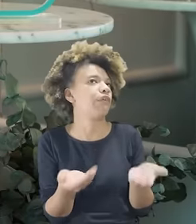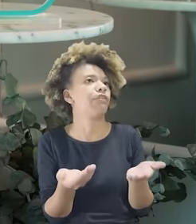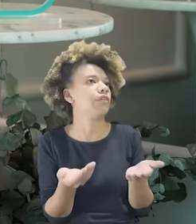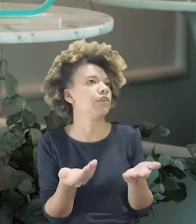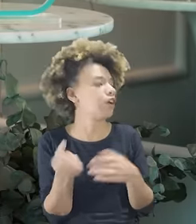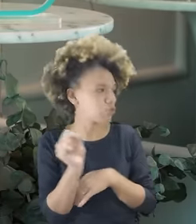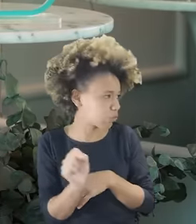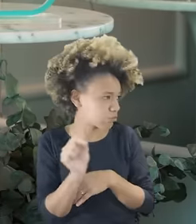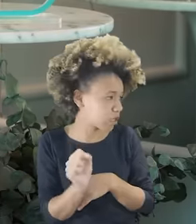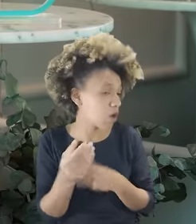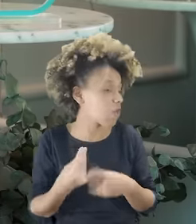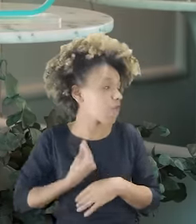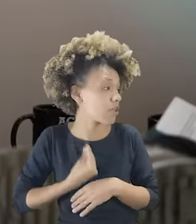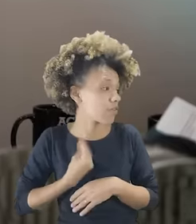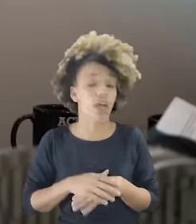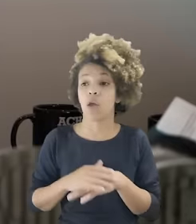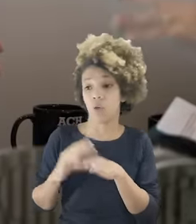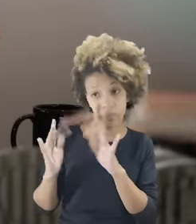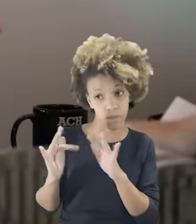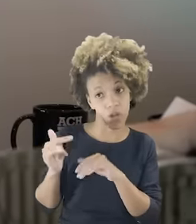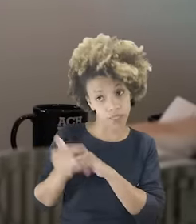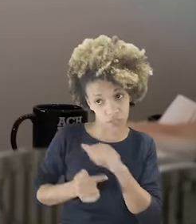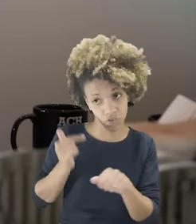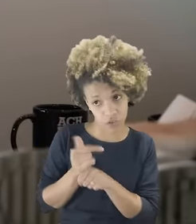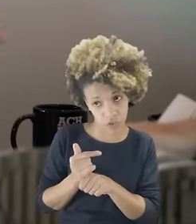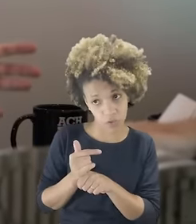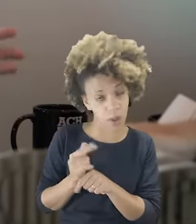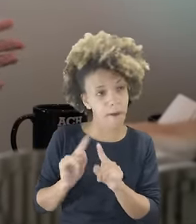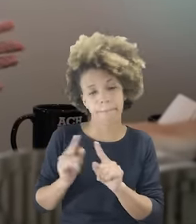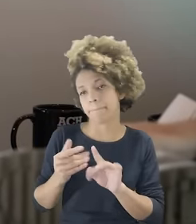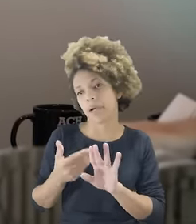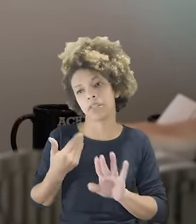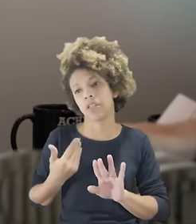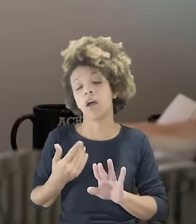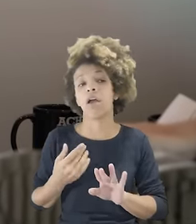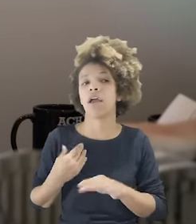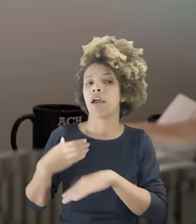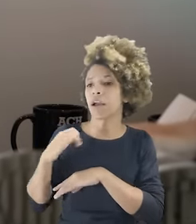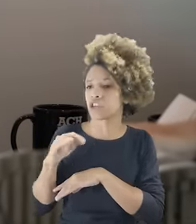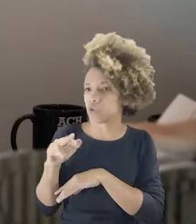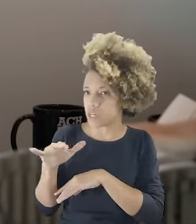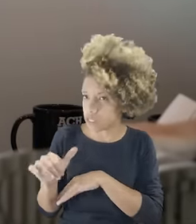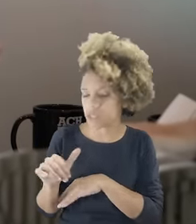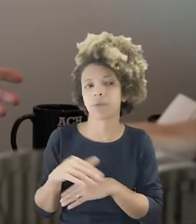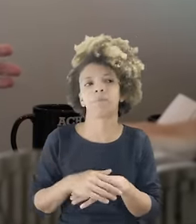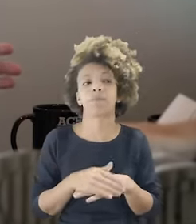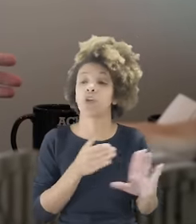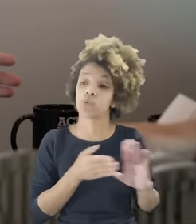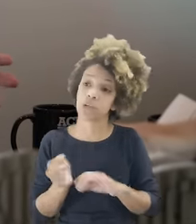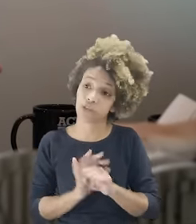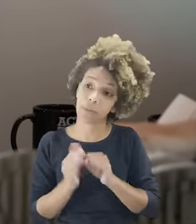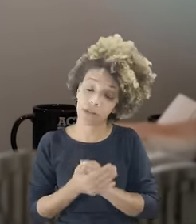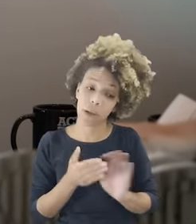é solteiro qual que é isso mas não moro junto eu moro em Cachoeirinha até